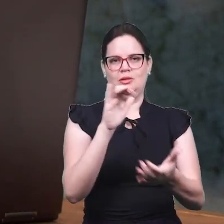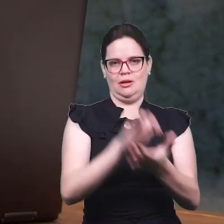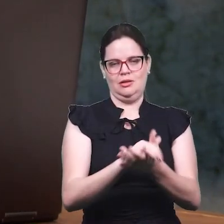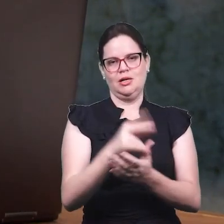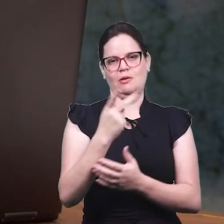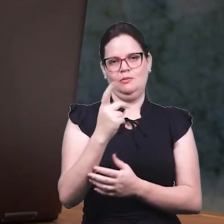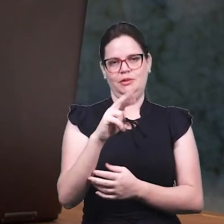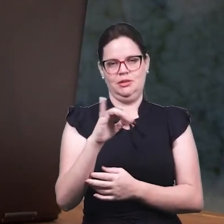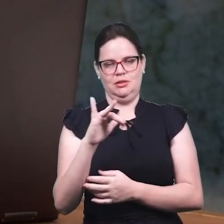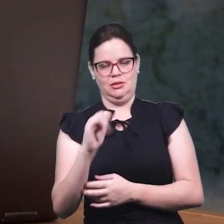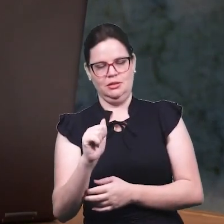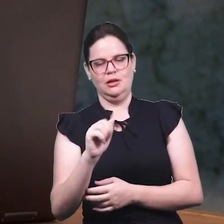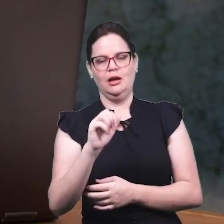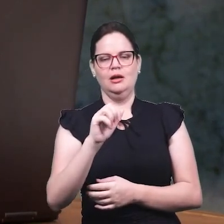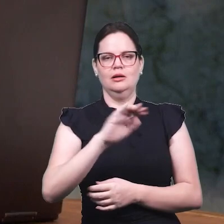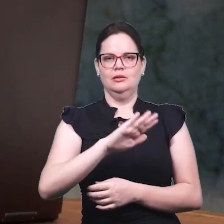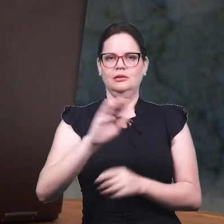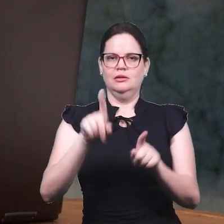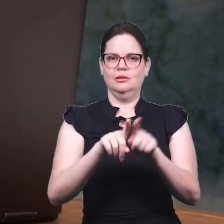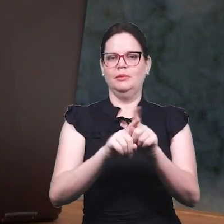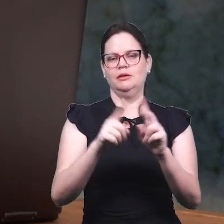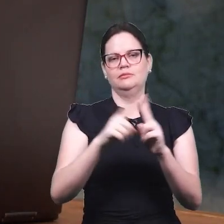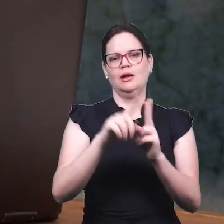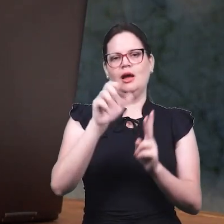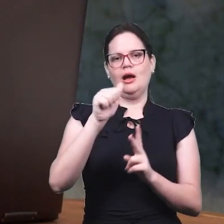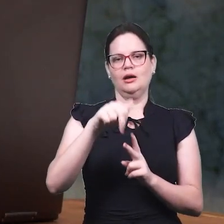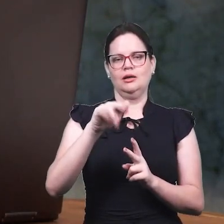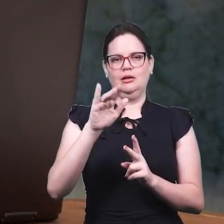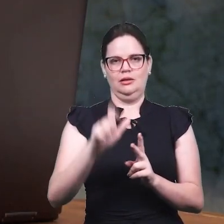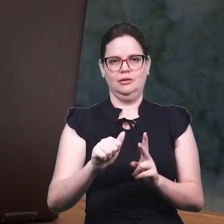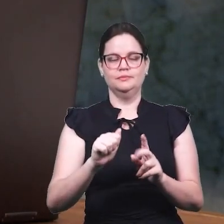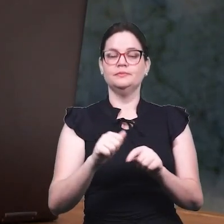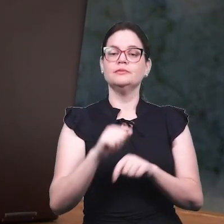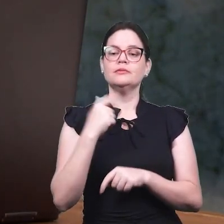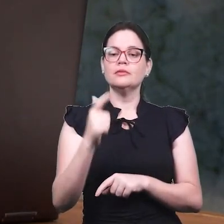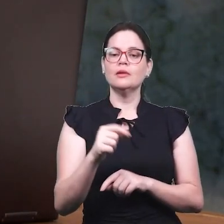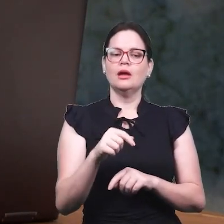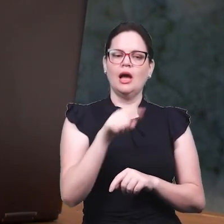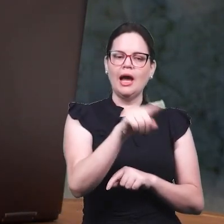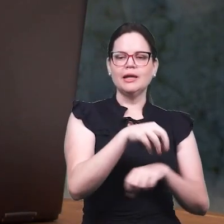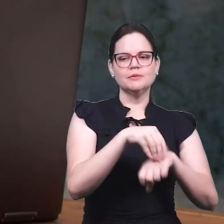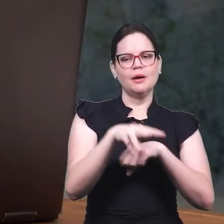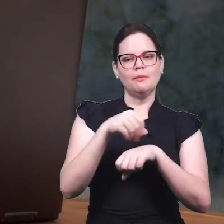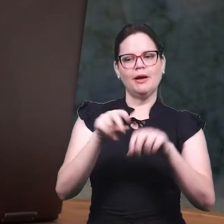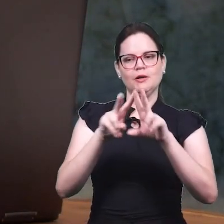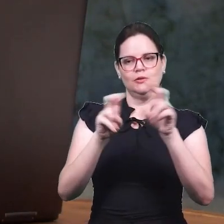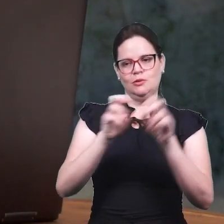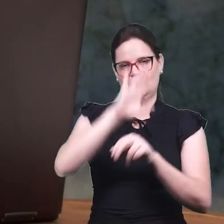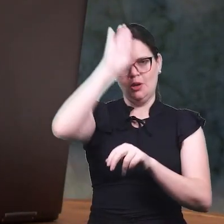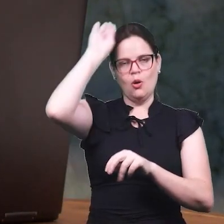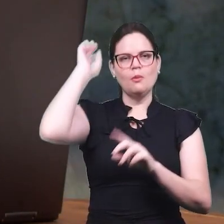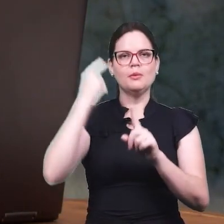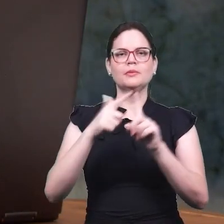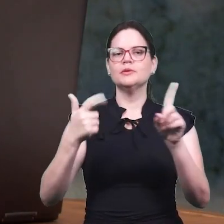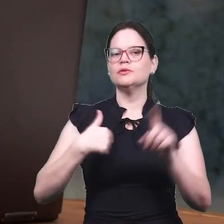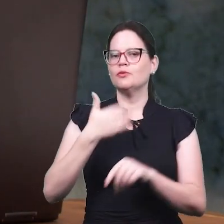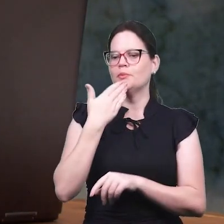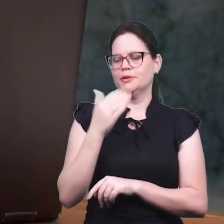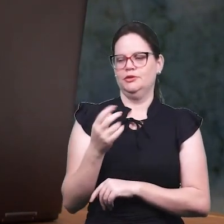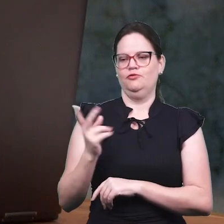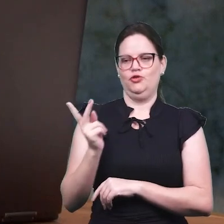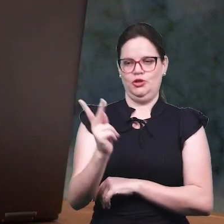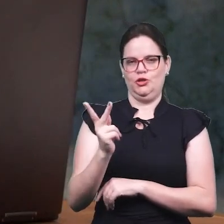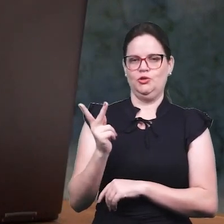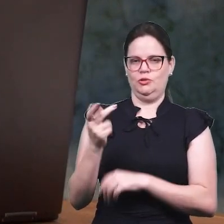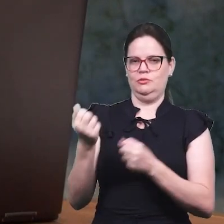informações. Mas eu ainda gostaria, antes de prosseguir, pedir aqui aos companheiros